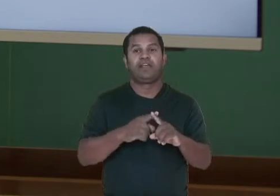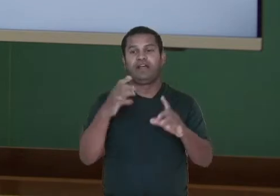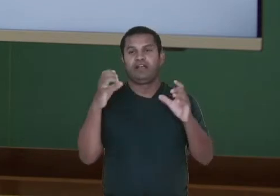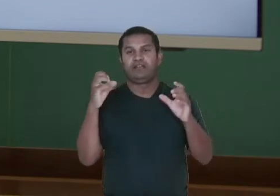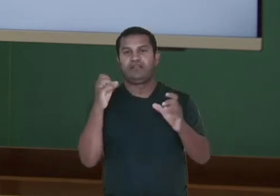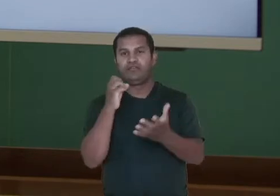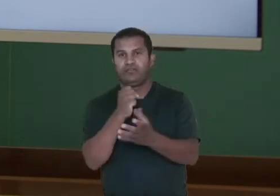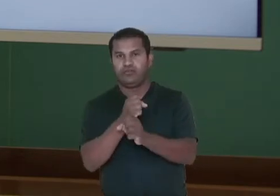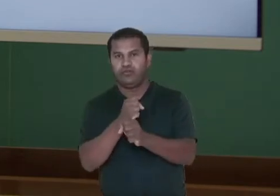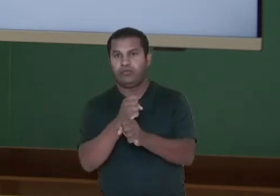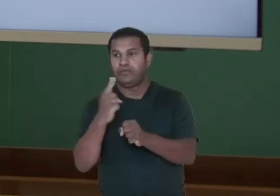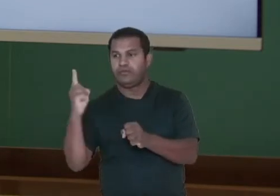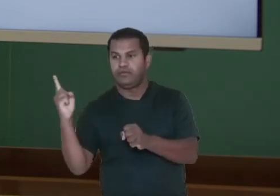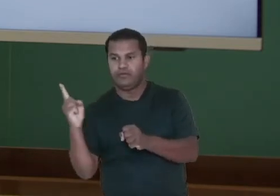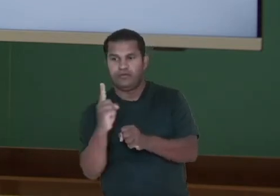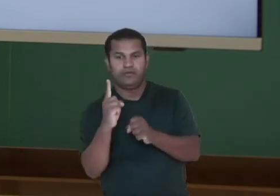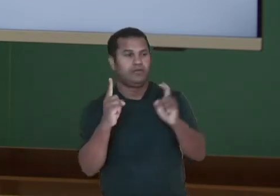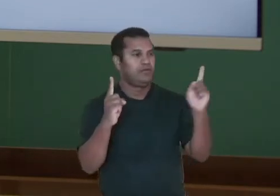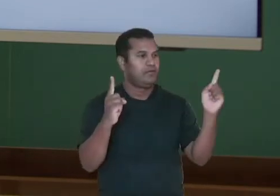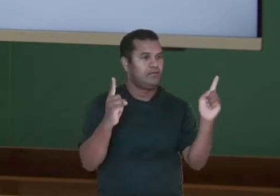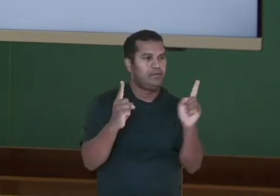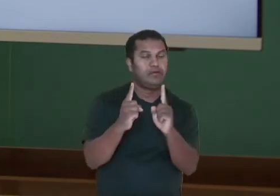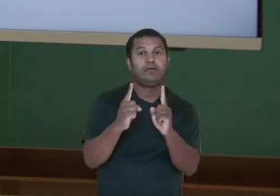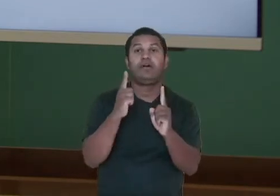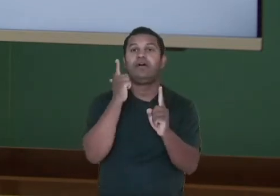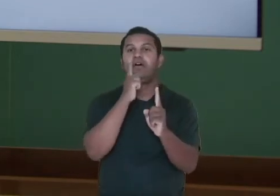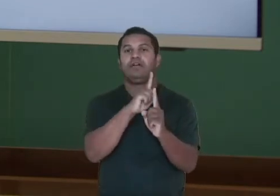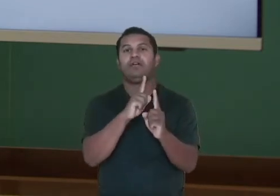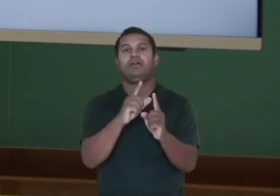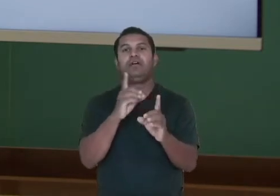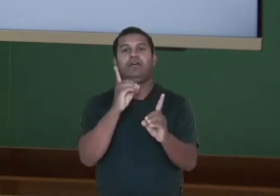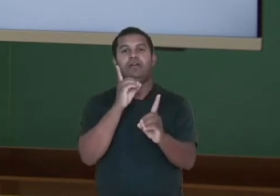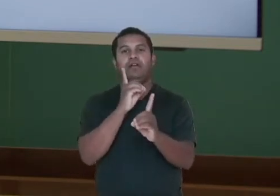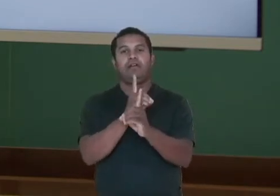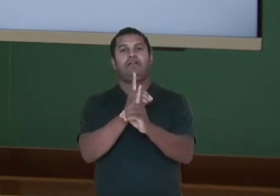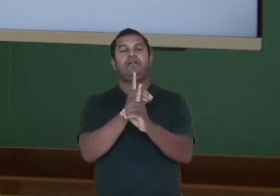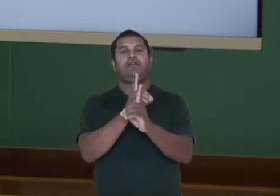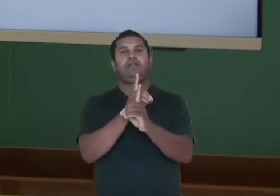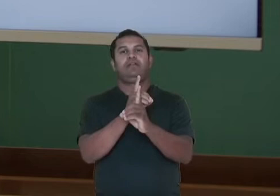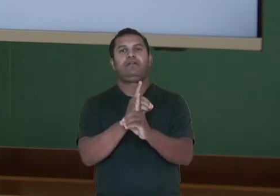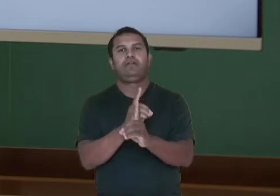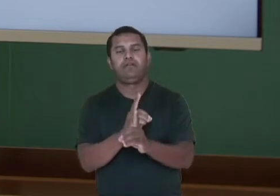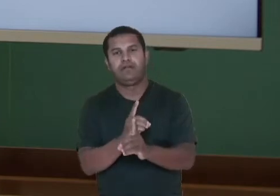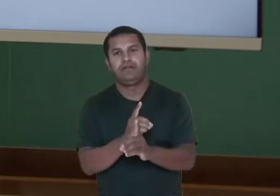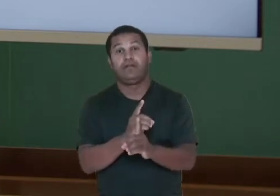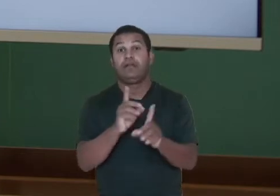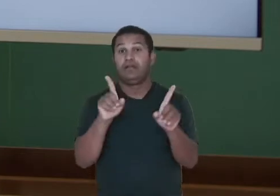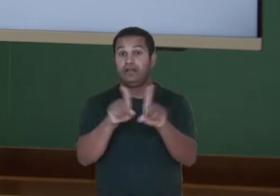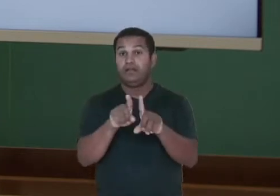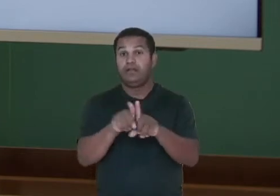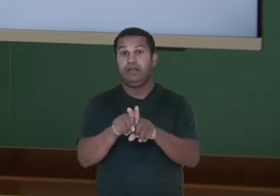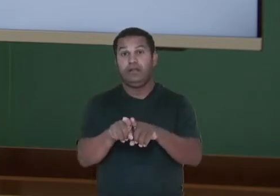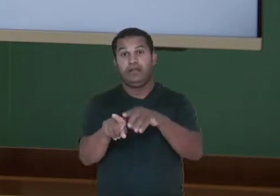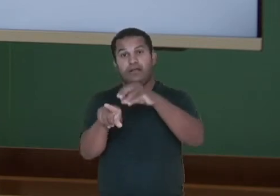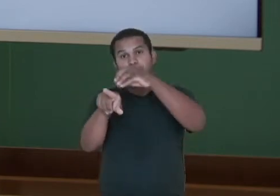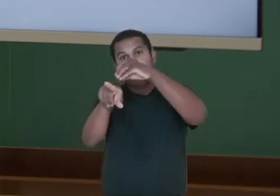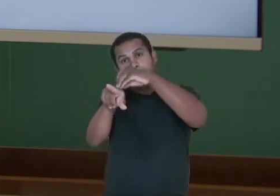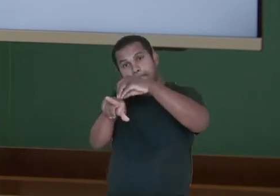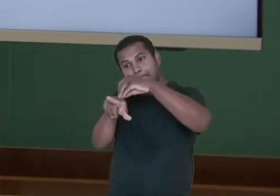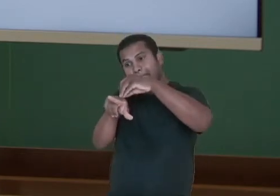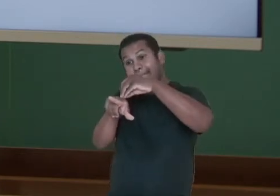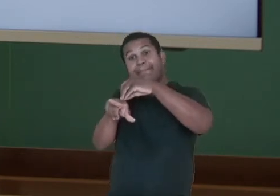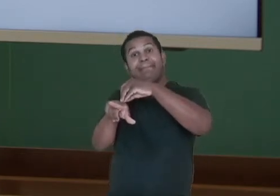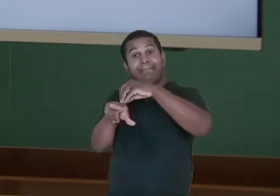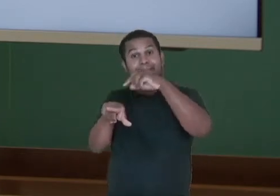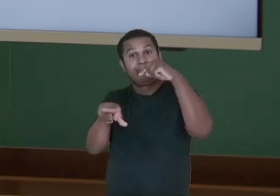velocidade. Da mesma forma, com relação à questão do canhão, né? O canhão e o projétil estão parados, que seja quantidade de